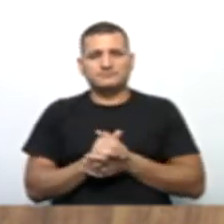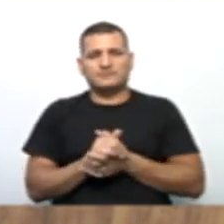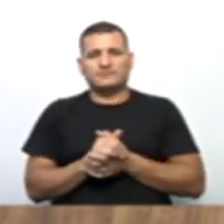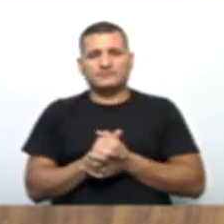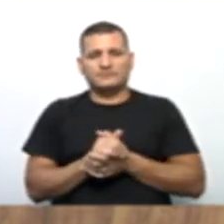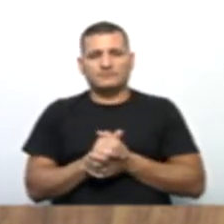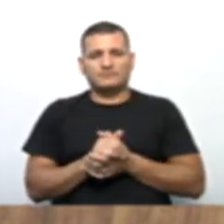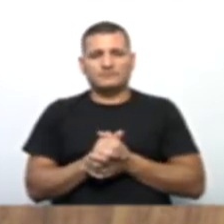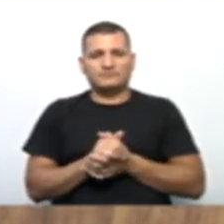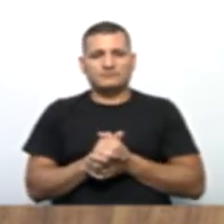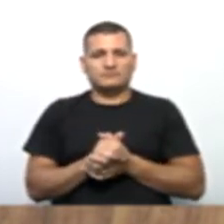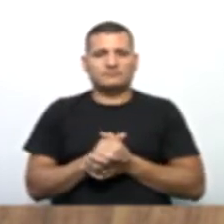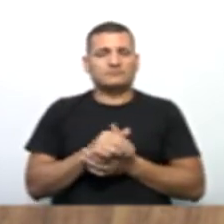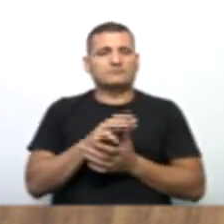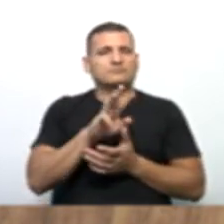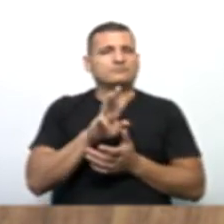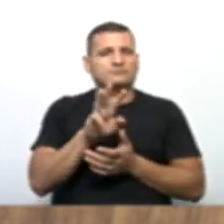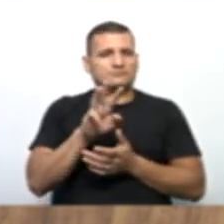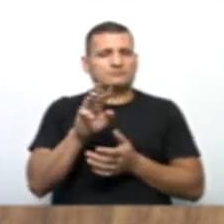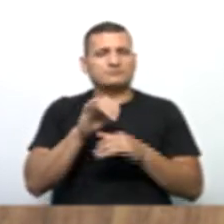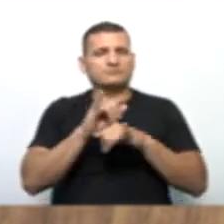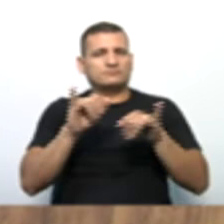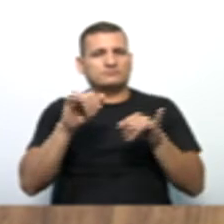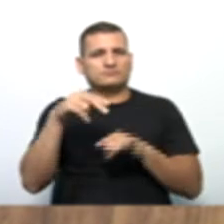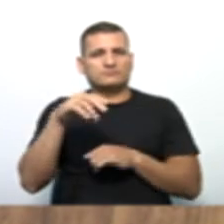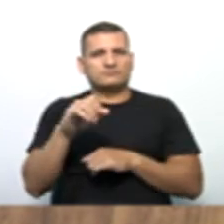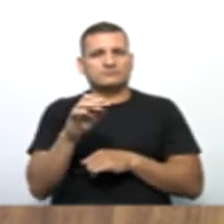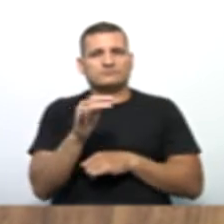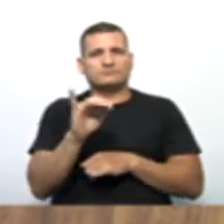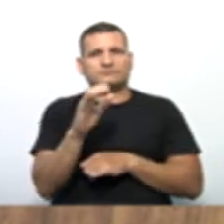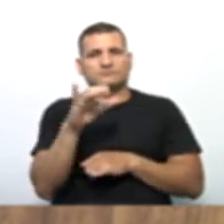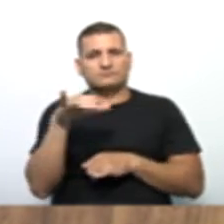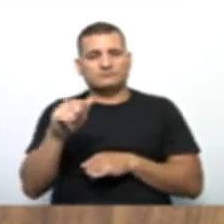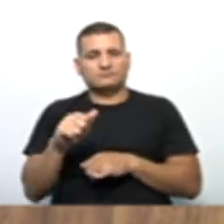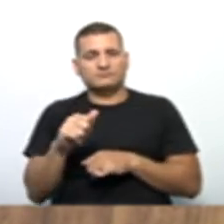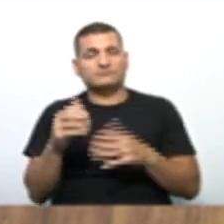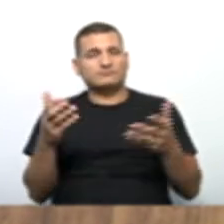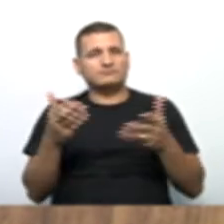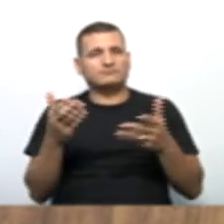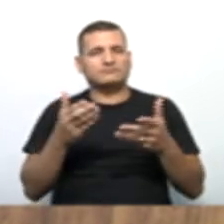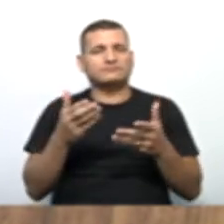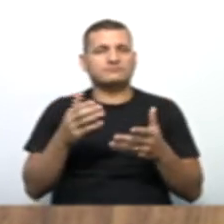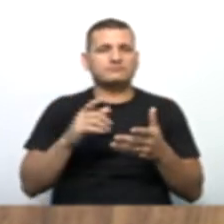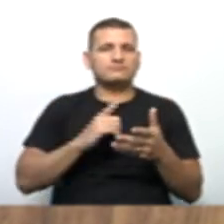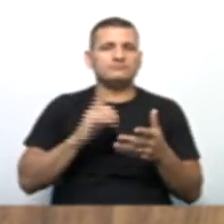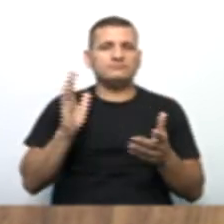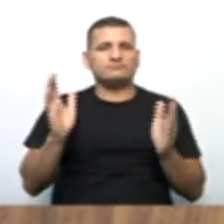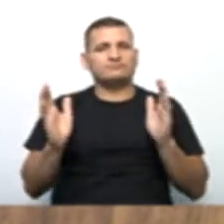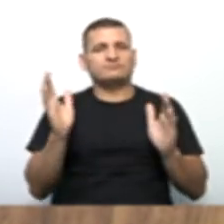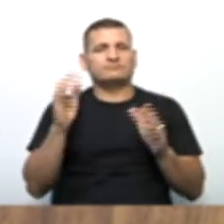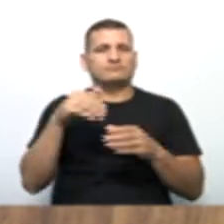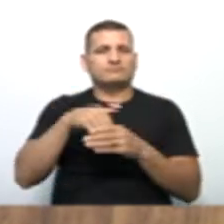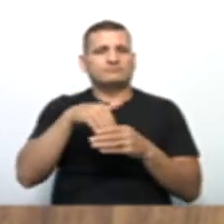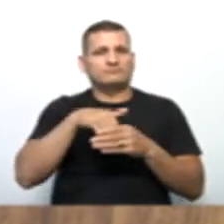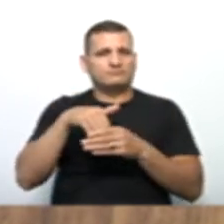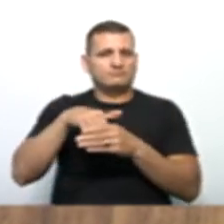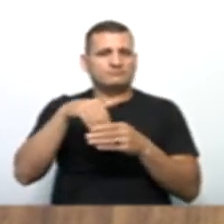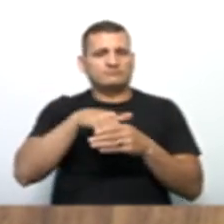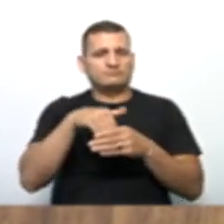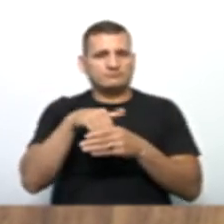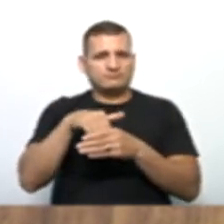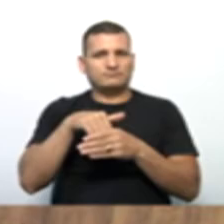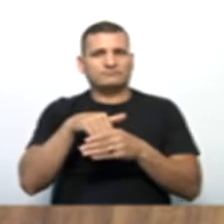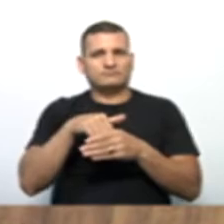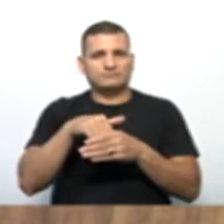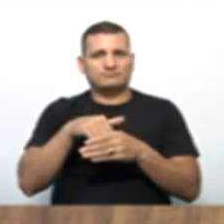são os sites de notícia não é isso como a gente está nessa época eleitoral nem datado para abrir sites de notícias chineses